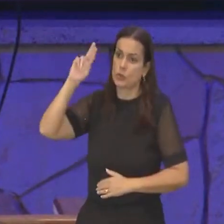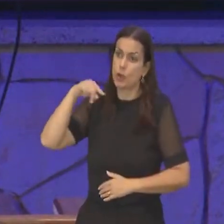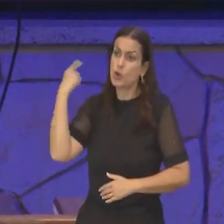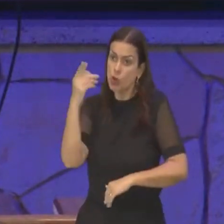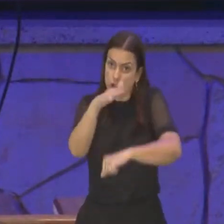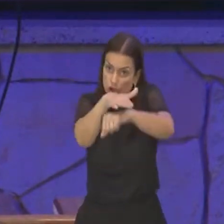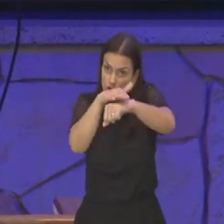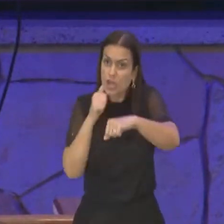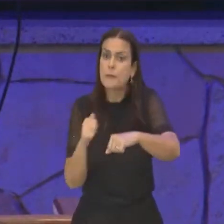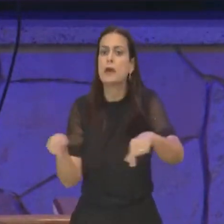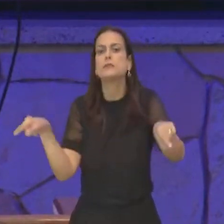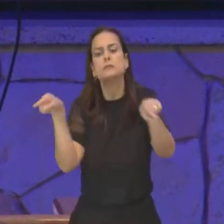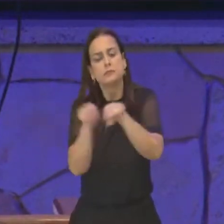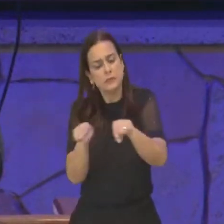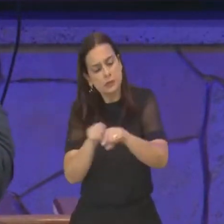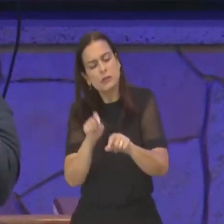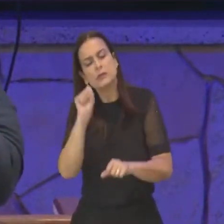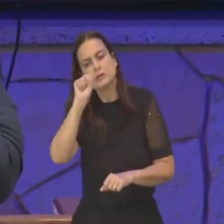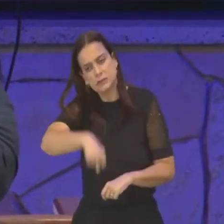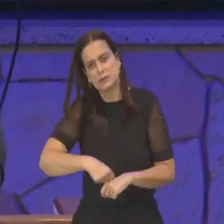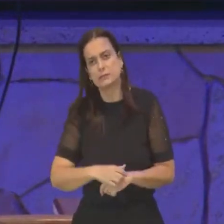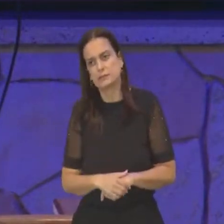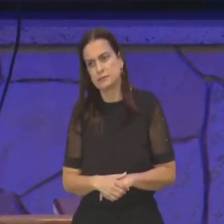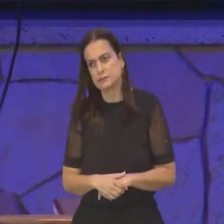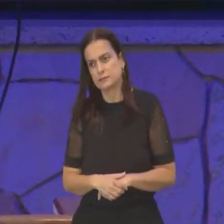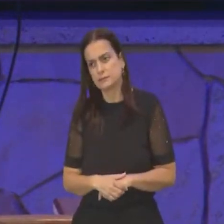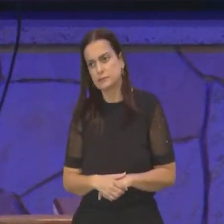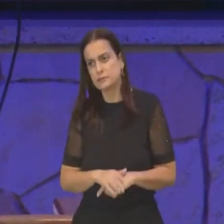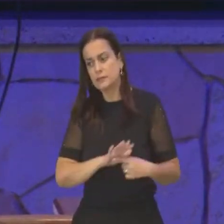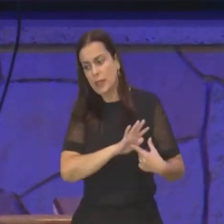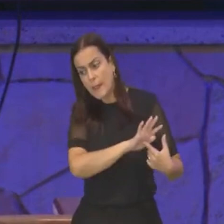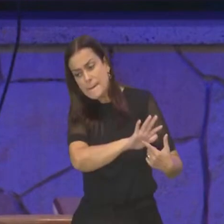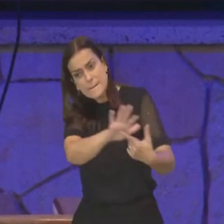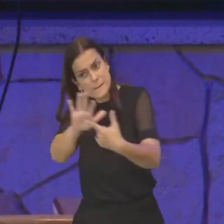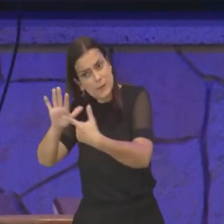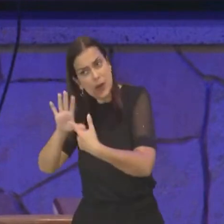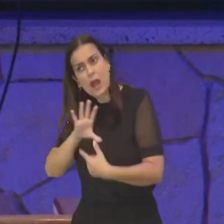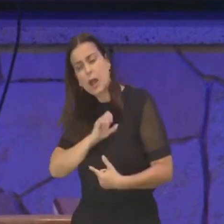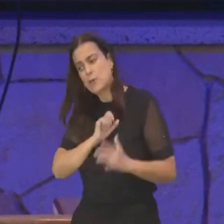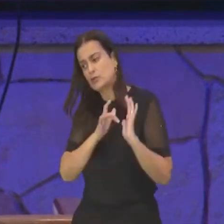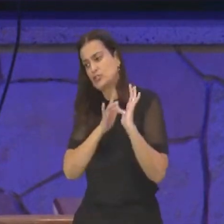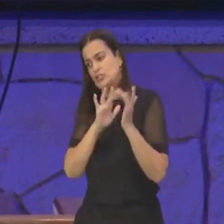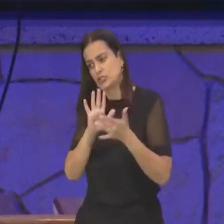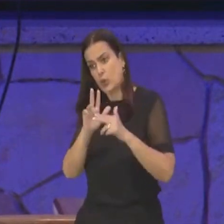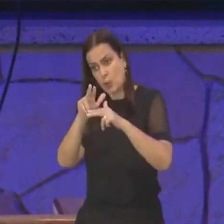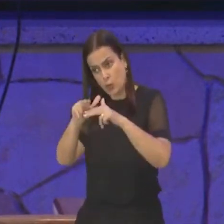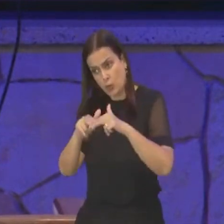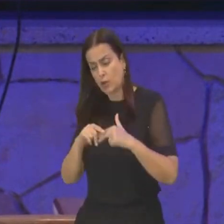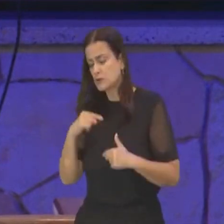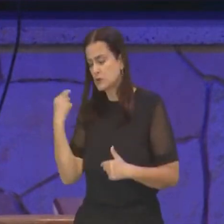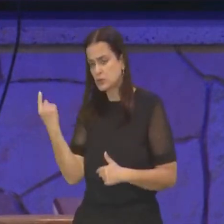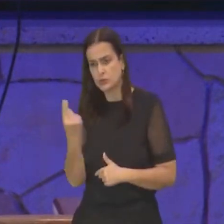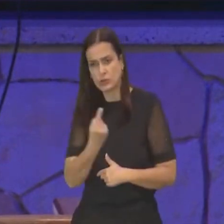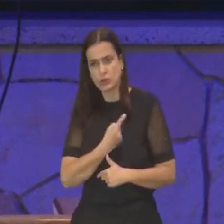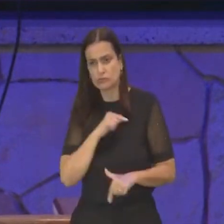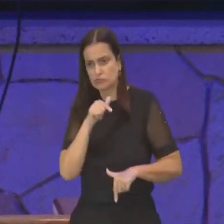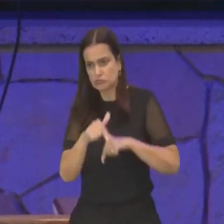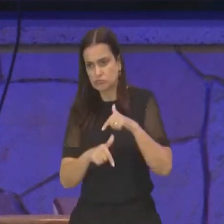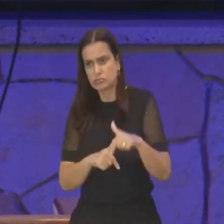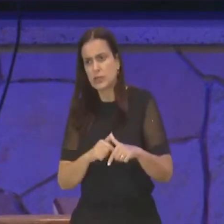sim, nessa geração, para demonstrarmos o amor de Cristo por meio das nossas ações,